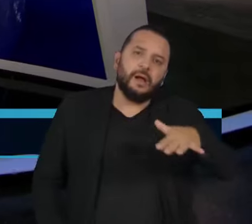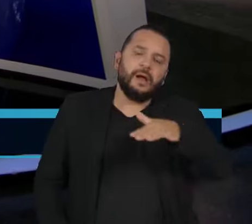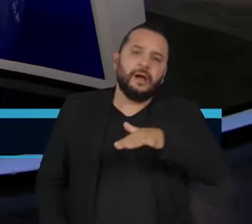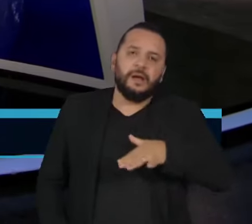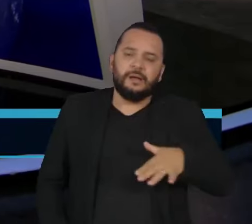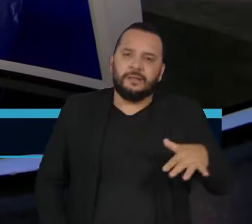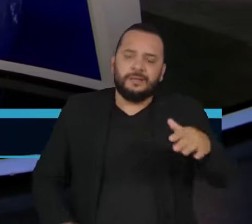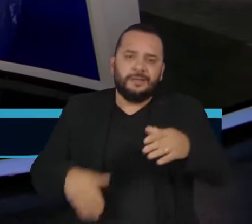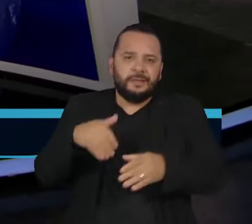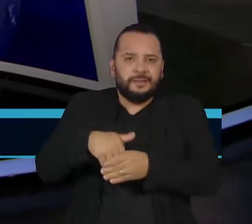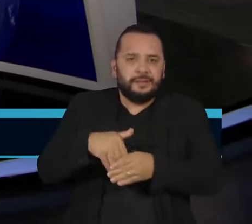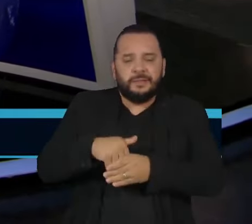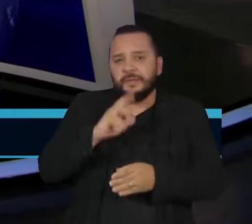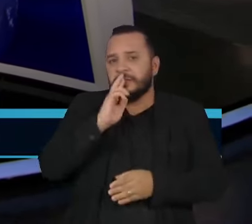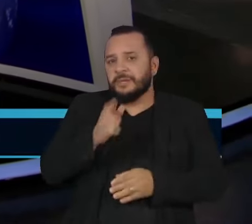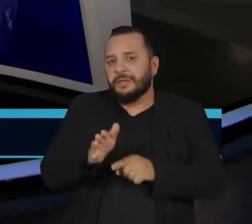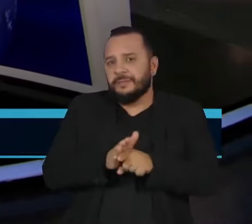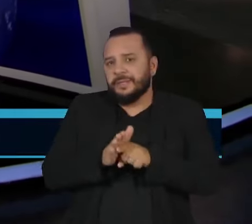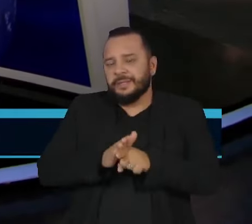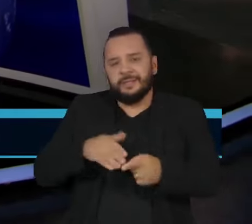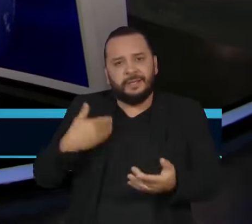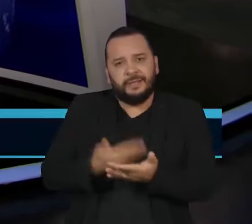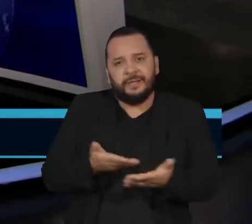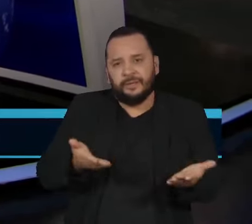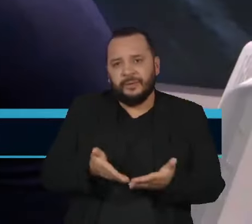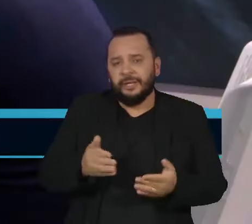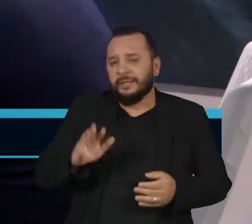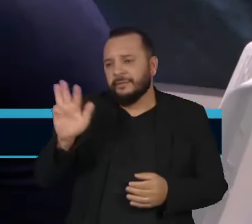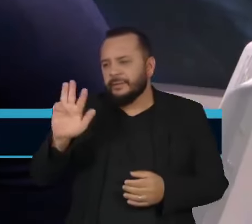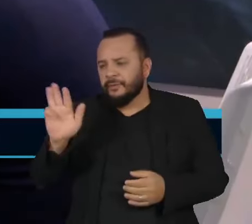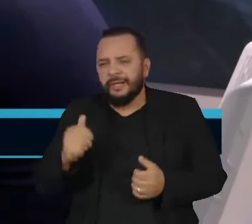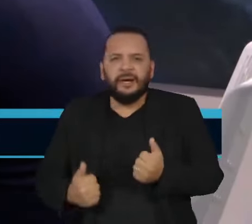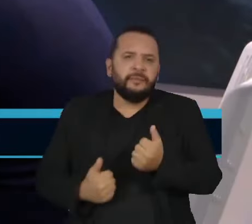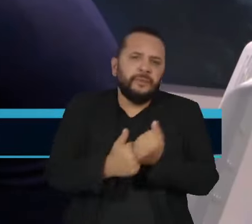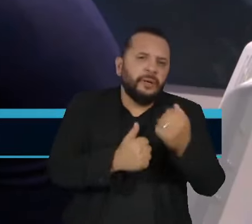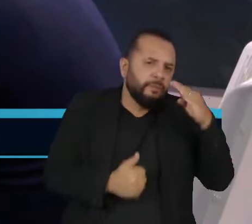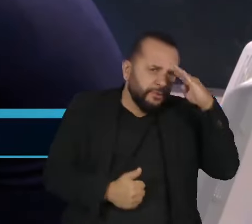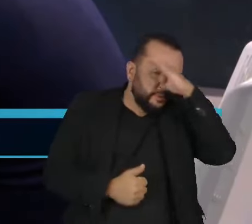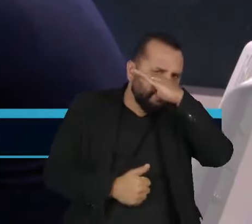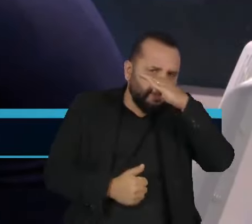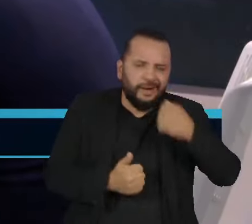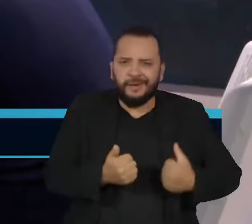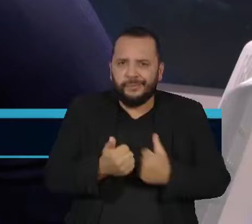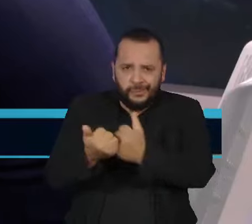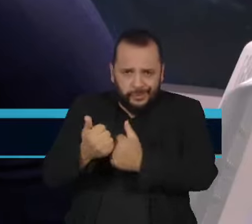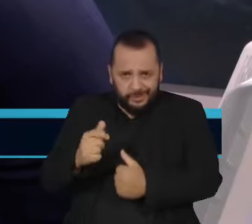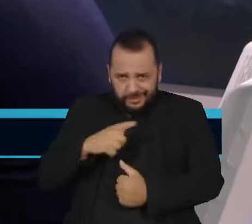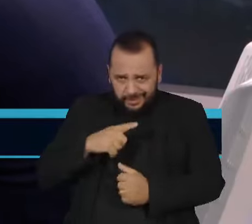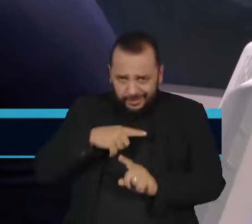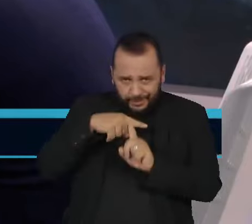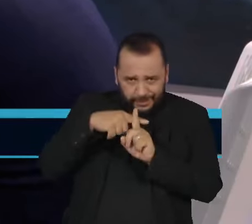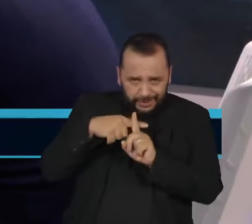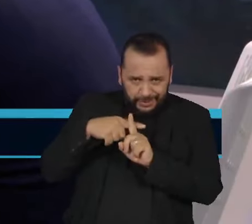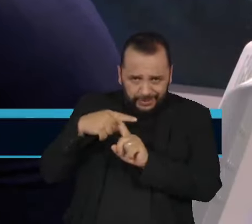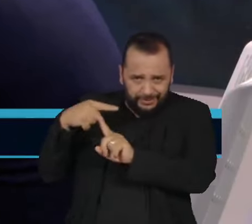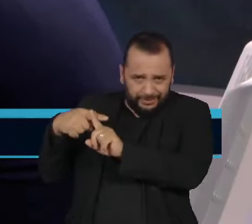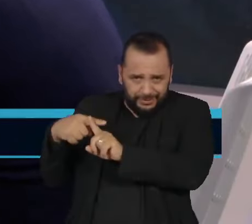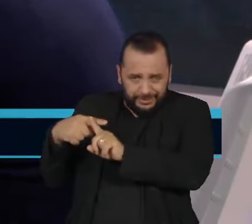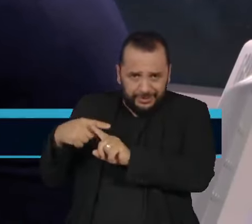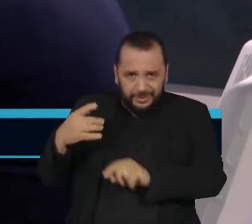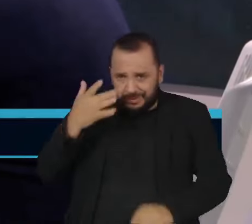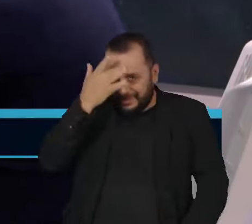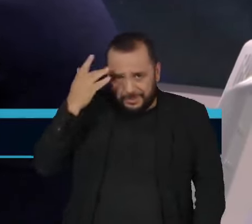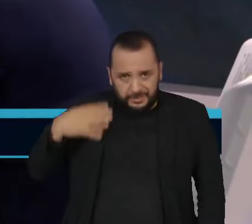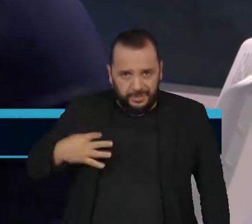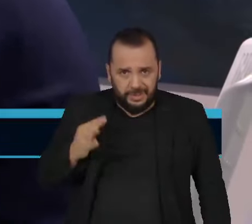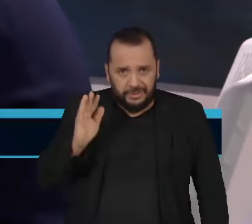das pesquisas até aqui, os apoios de Lula e Bolsonaro têm se traduzido em resultados positivos para os seus